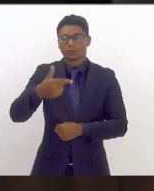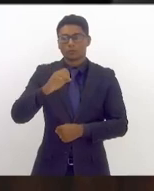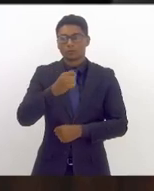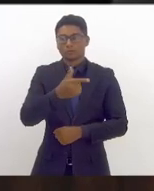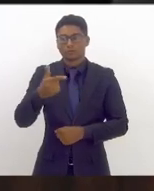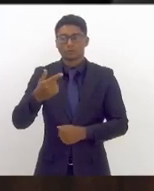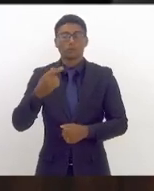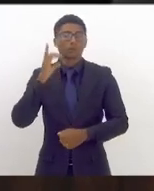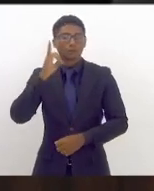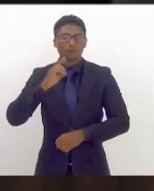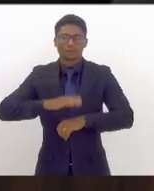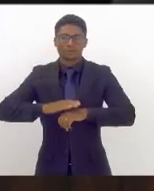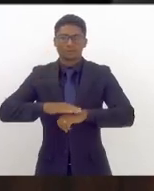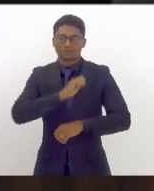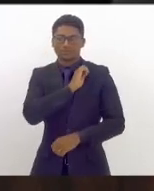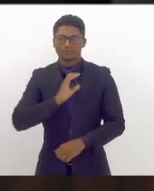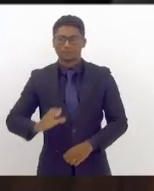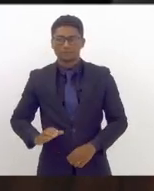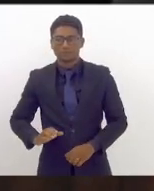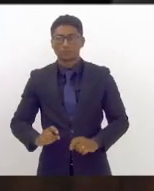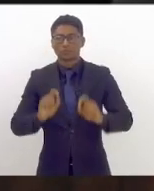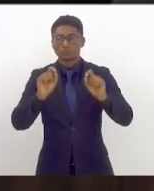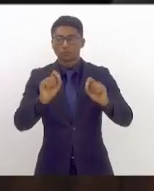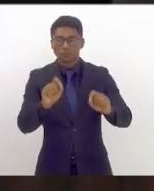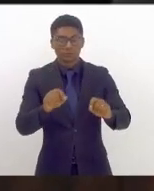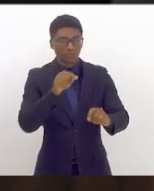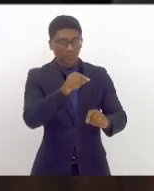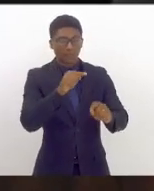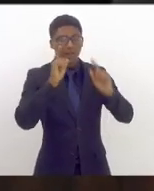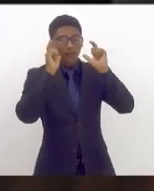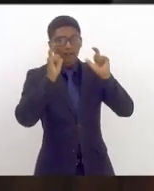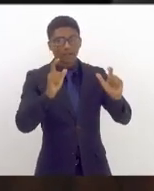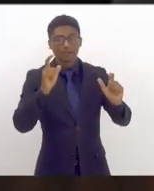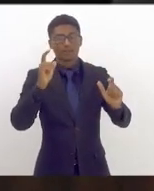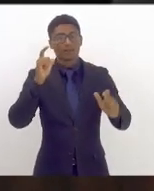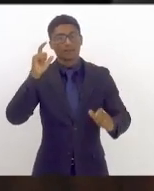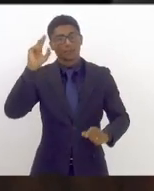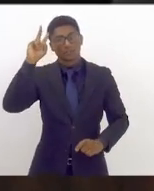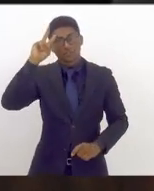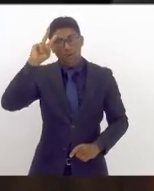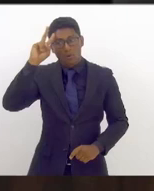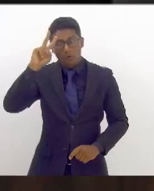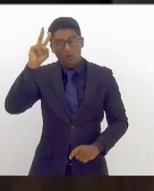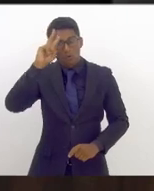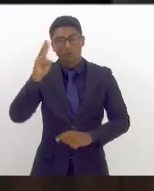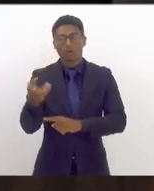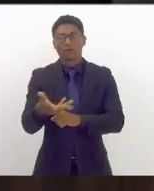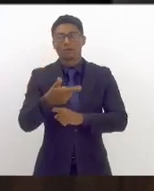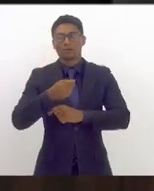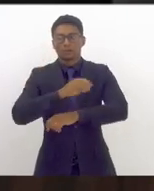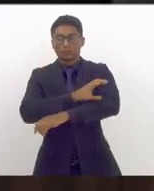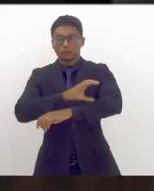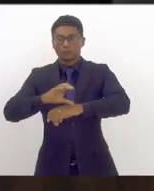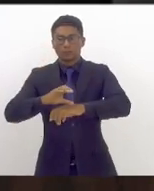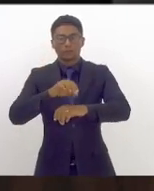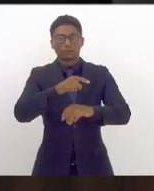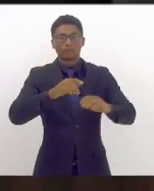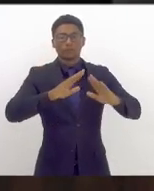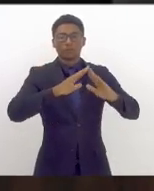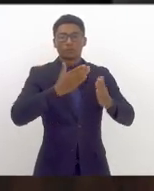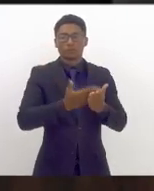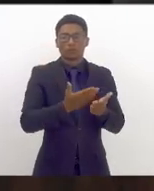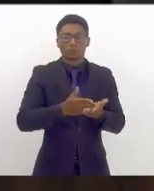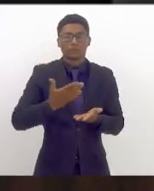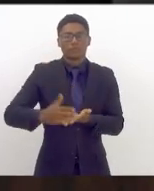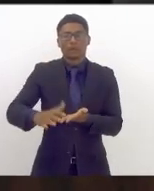Deputado André Siciliano tomba por interesse histórico artístico arquitetônico cultural do Estado do Rio de Janeiro o imóvel que abriga o Grêmio Recreativo Escola de Samba Unidos